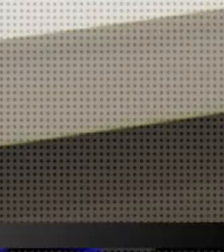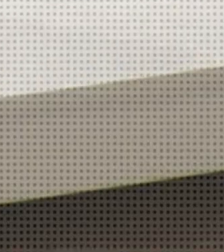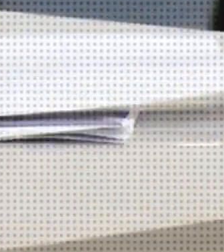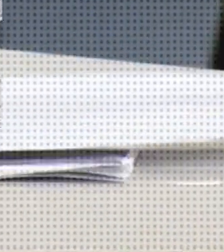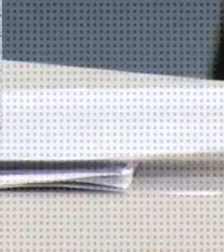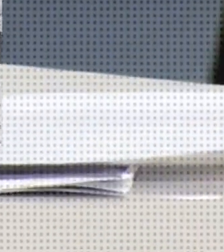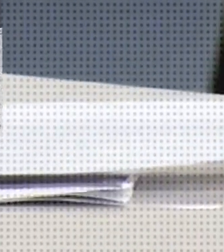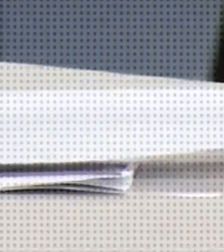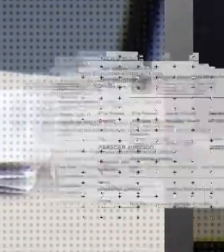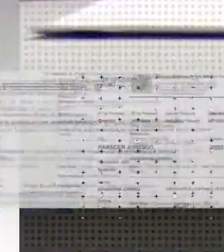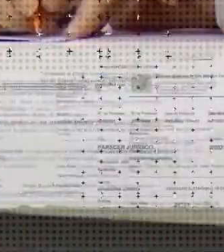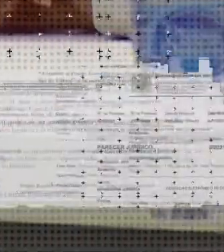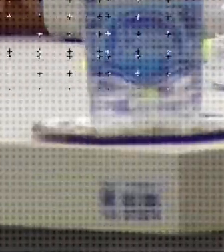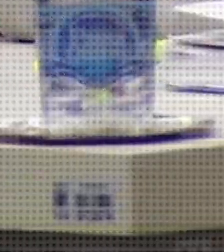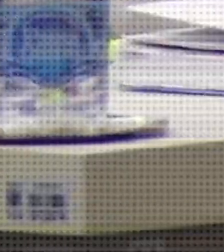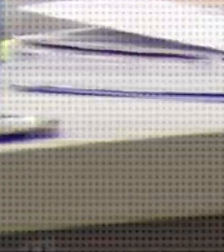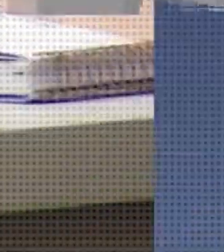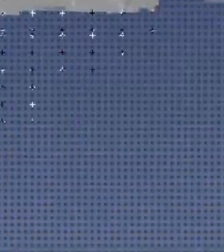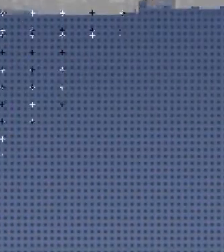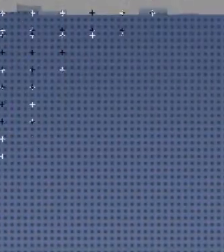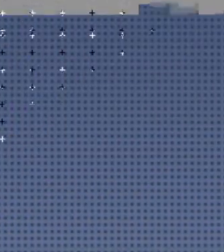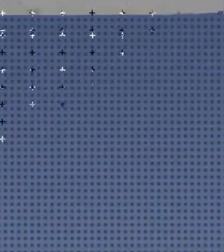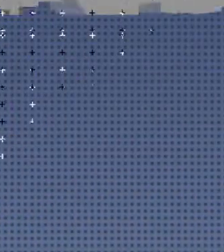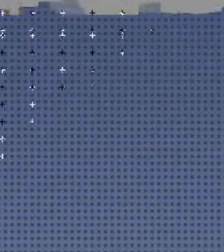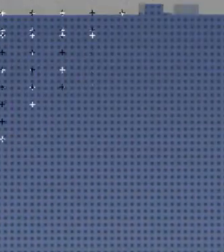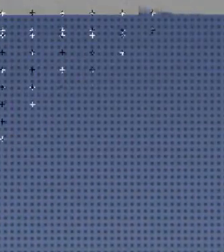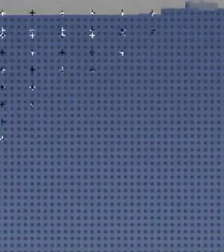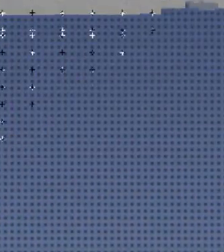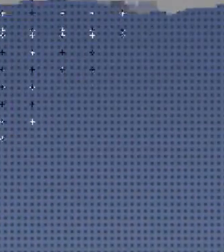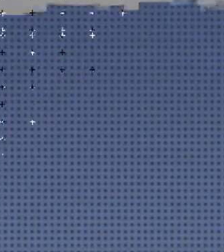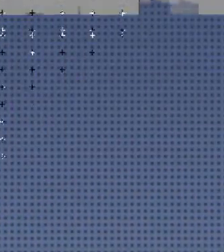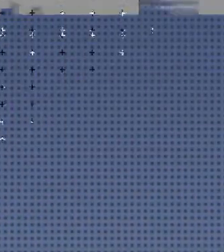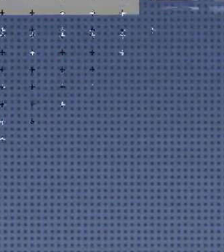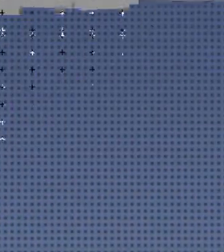E aí E aí